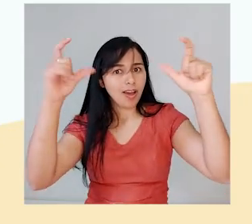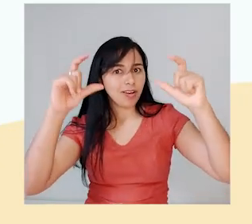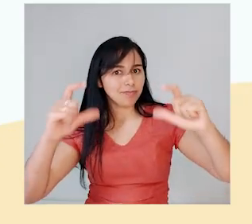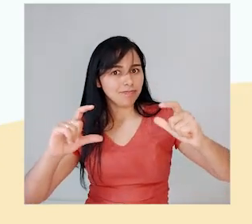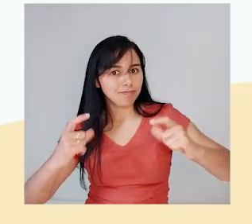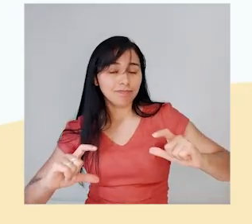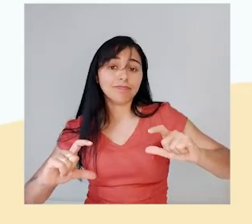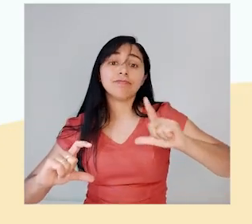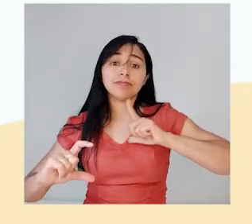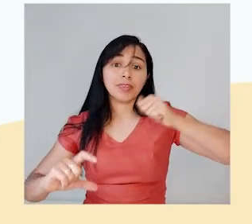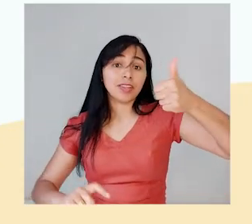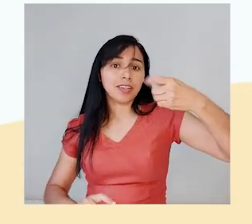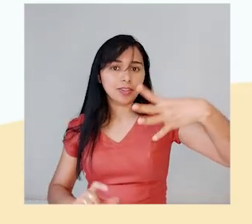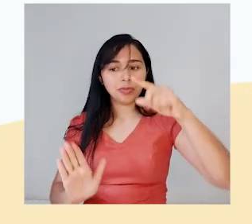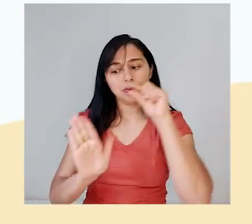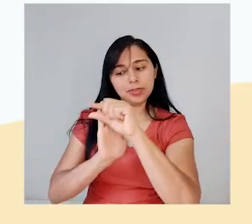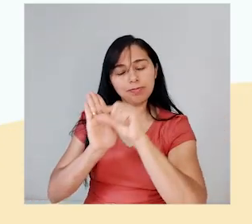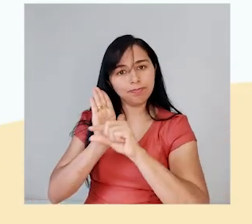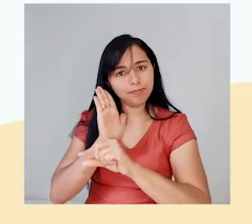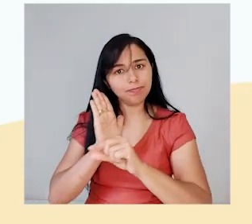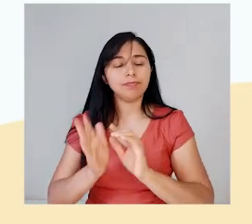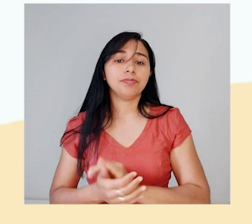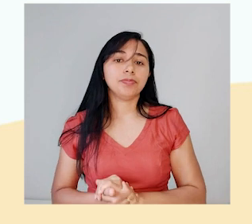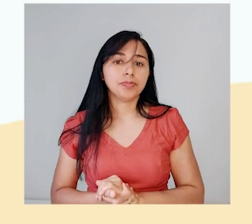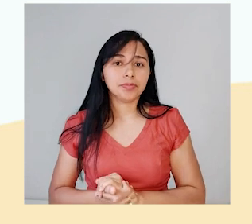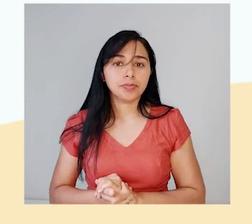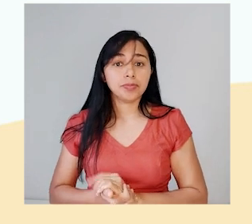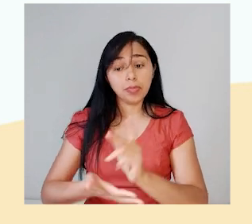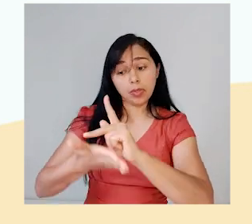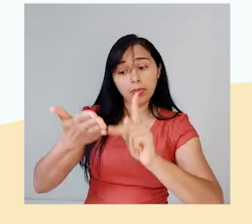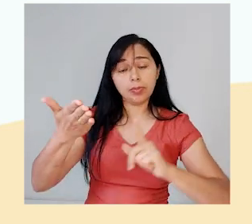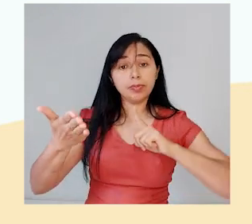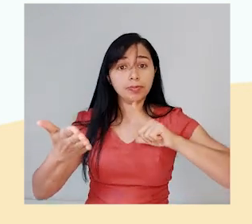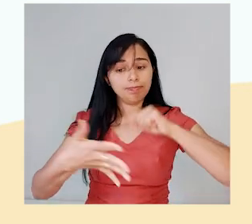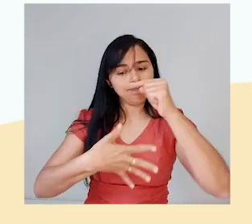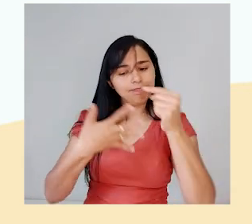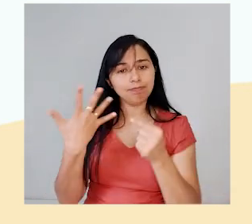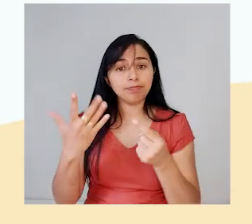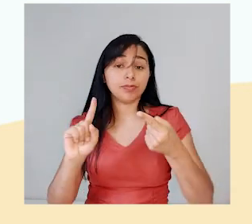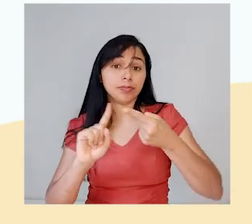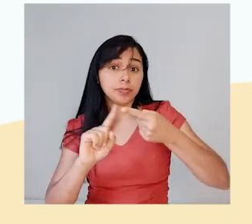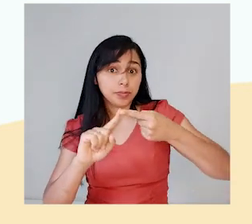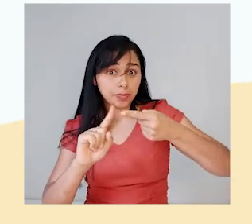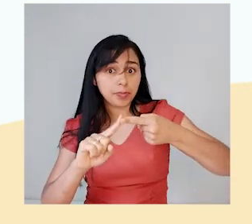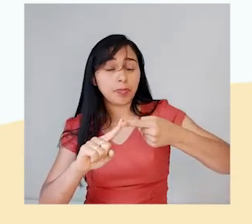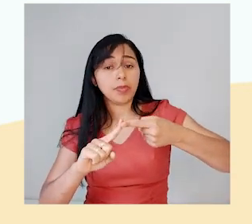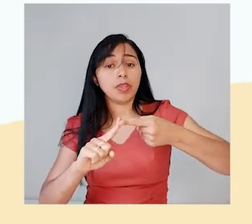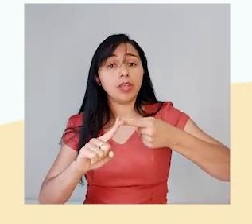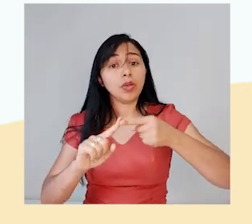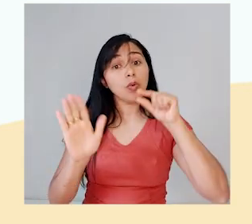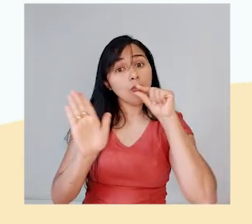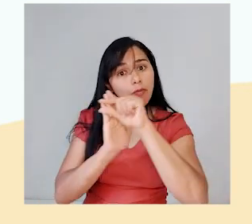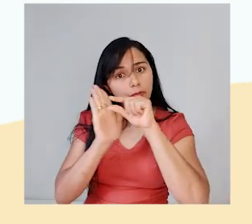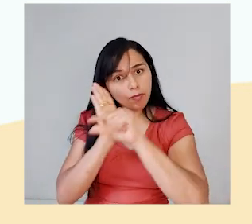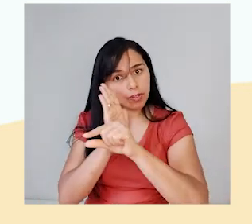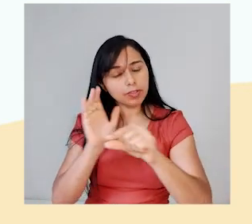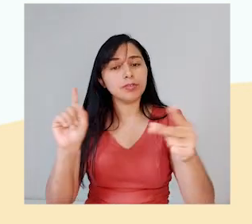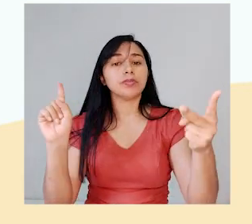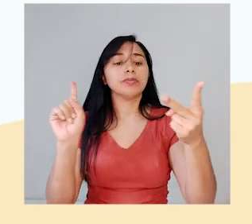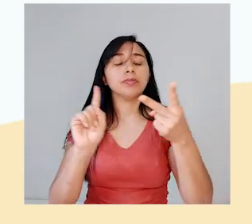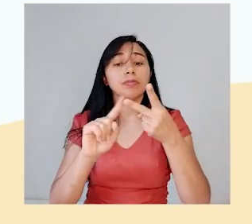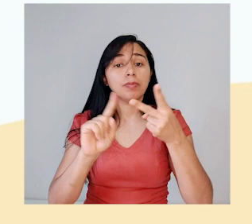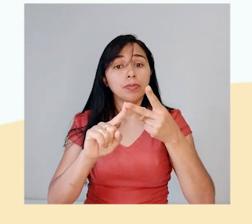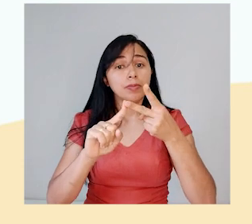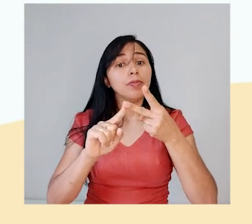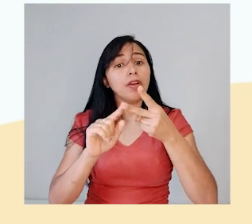poemas geralmente são compostos dos seguintes elementos: o verso, a métrica, a estrofe, a rima e